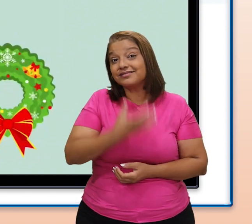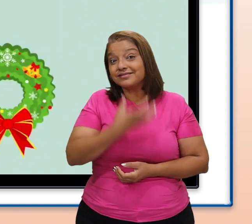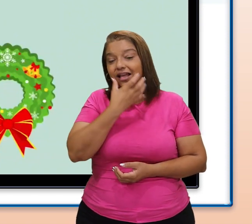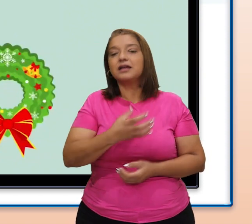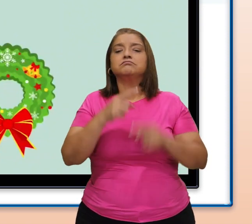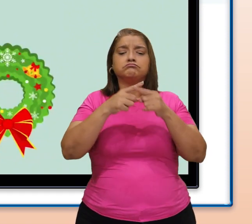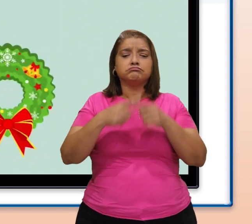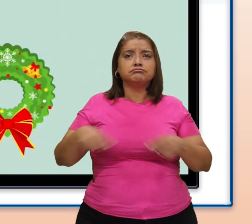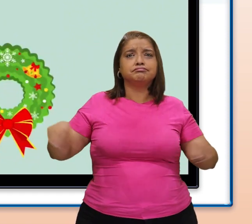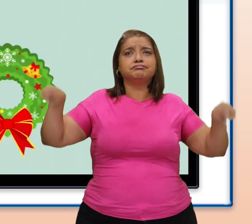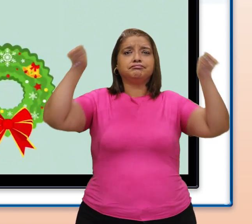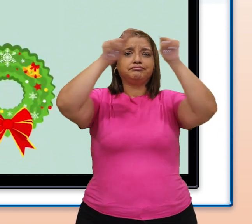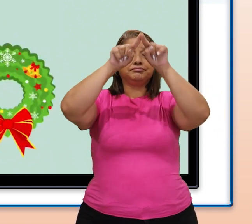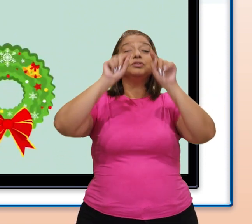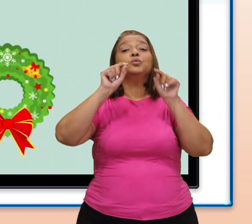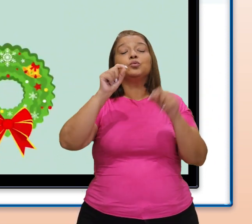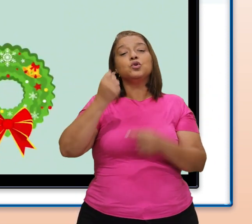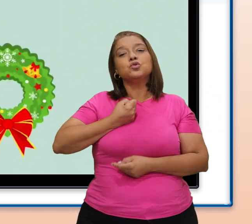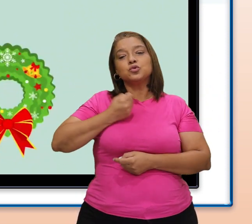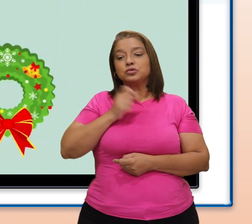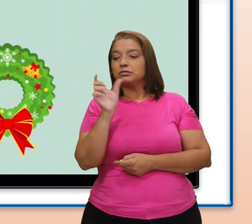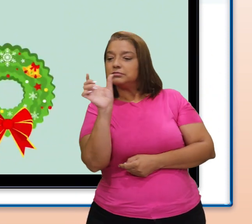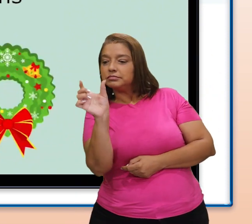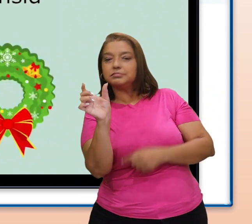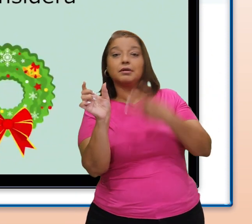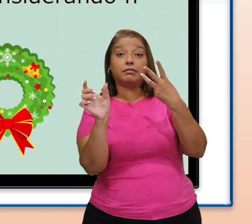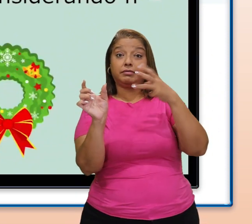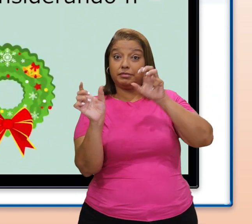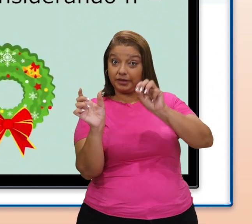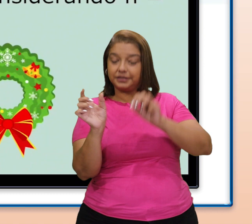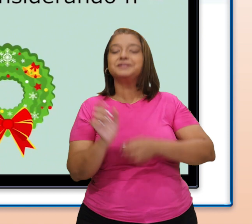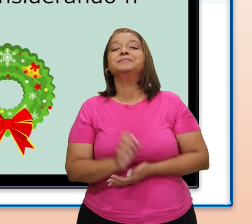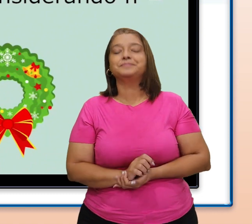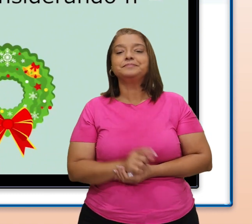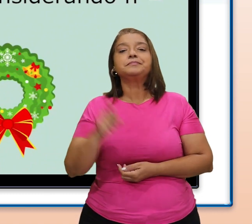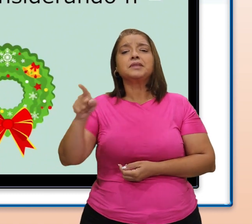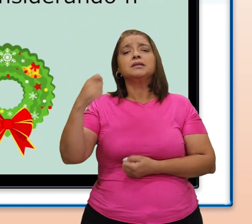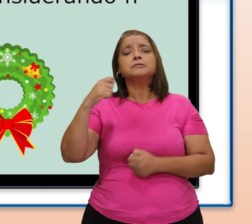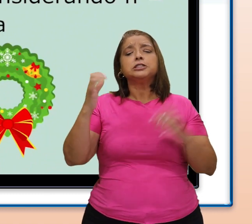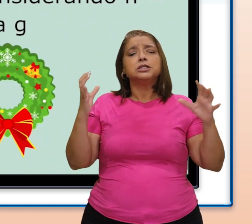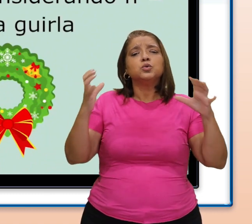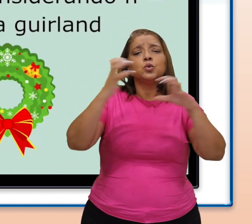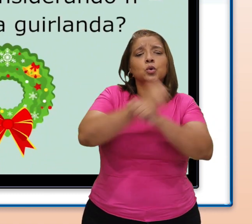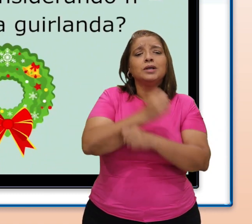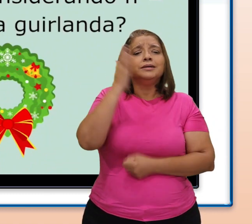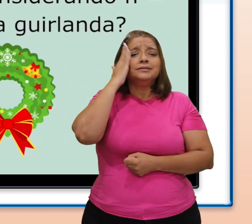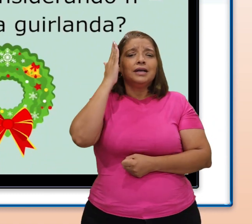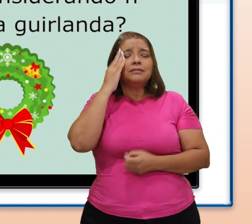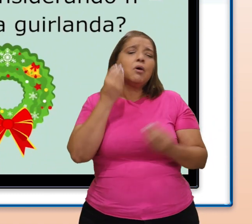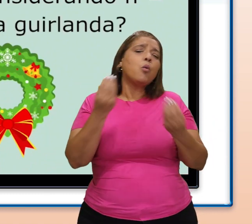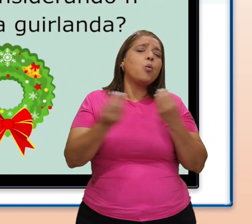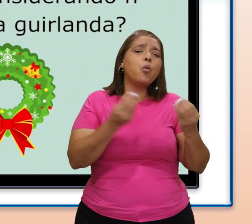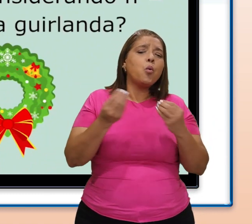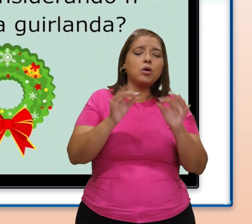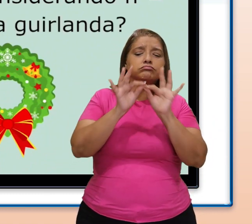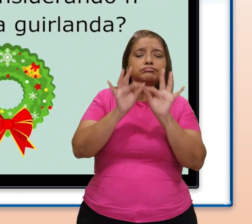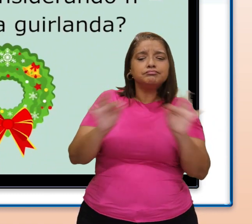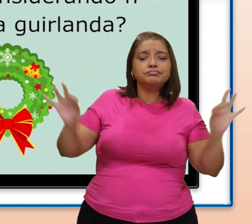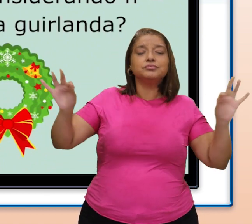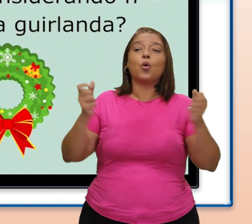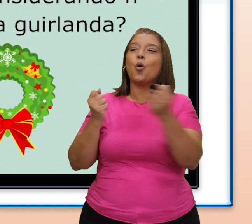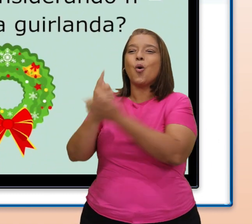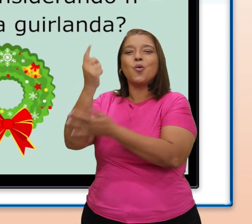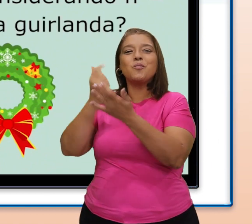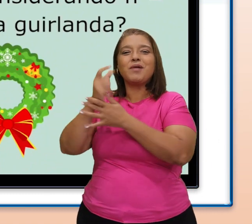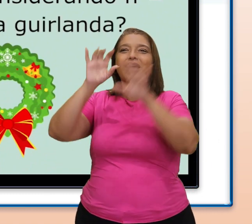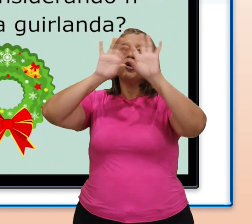circular com raio igual a 30 centímetros. Ele quer calcular o comprimento aproximado do